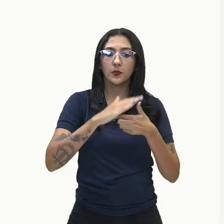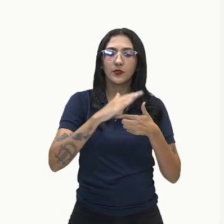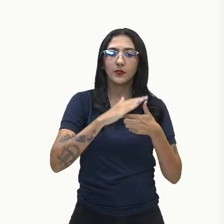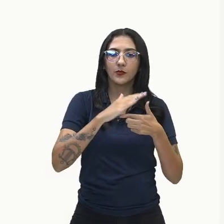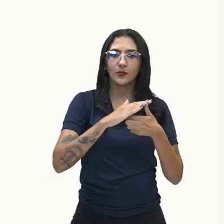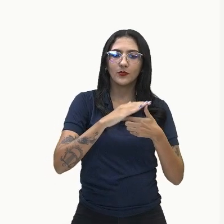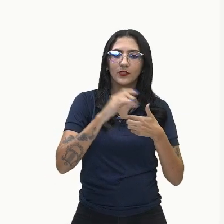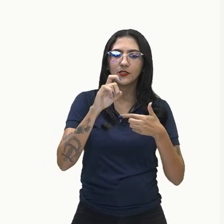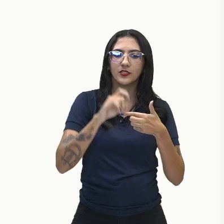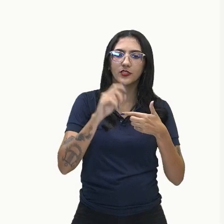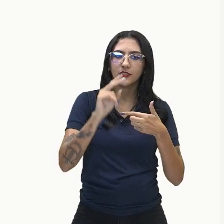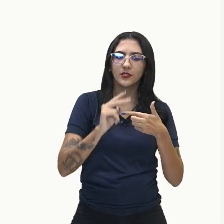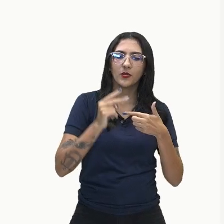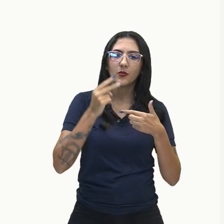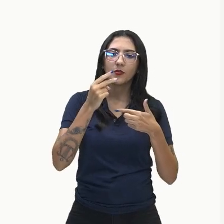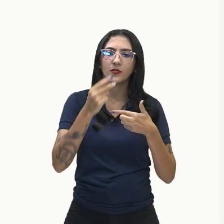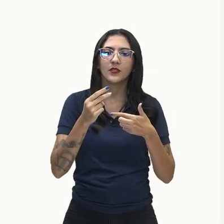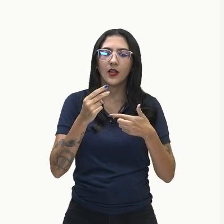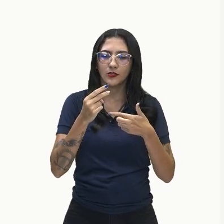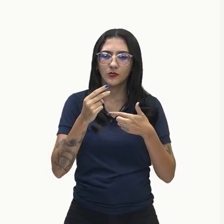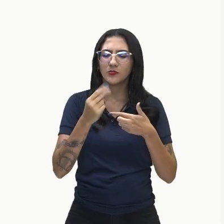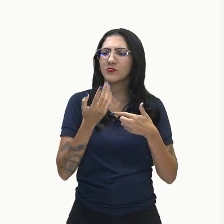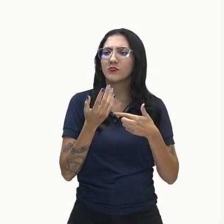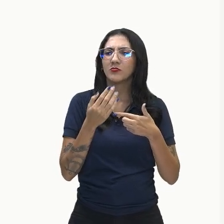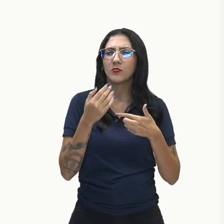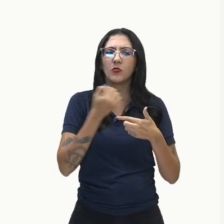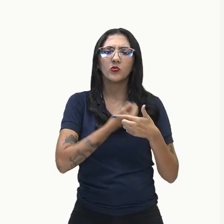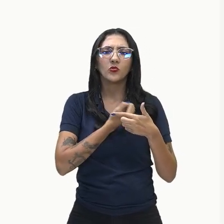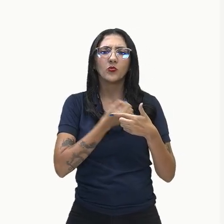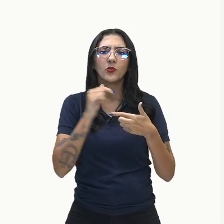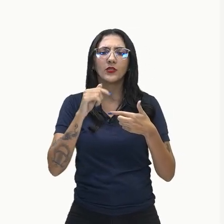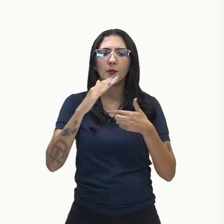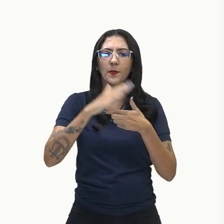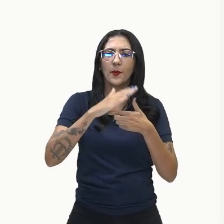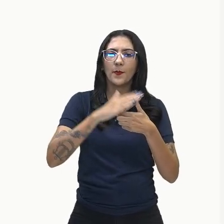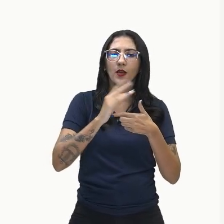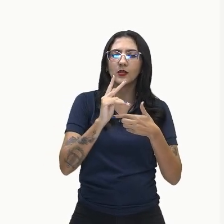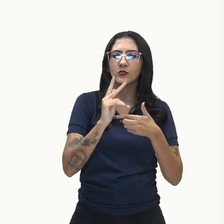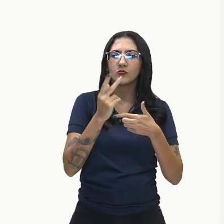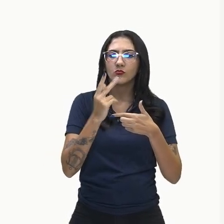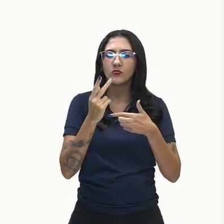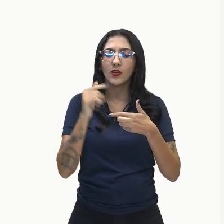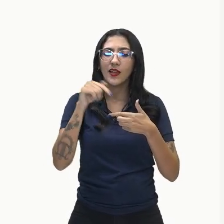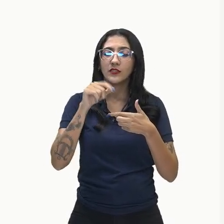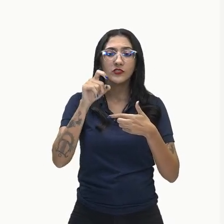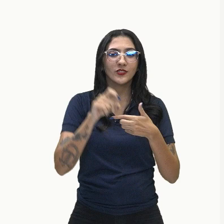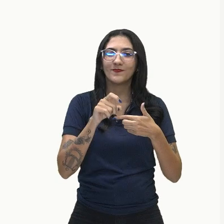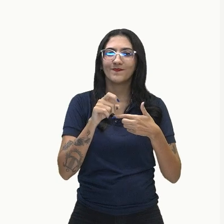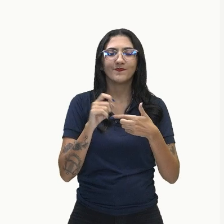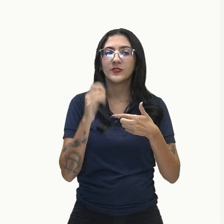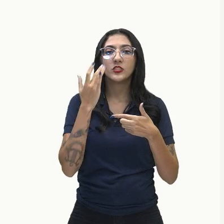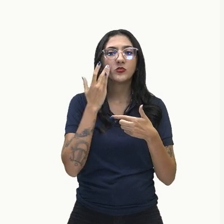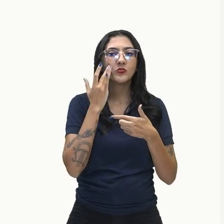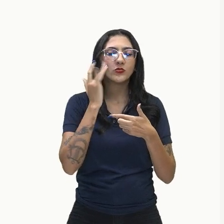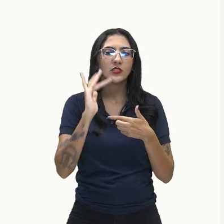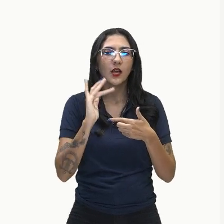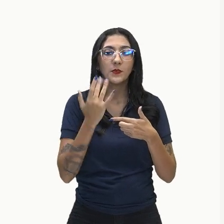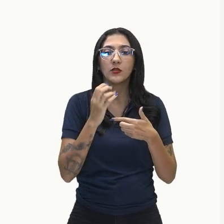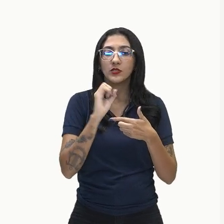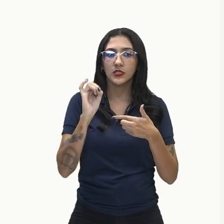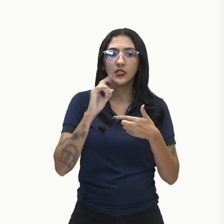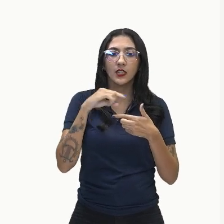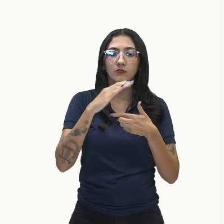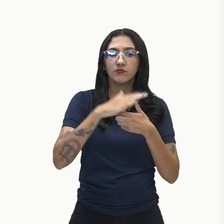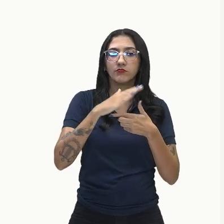soma dos quadrados dos catetos. Mas quanto mede mesmo a hipotenusa? A hipotenusa é o termo desconhecido que nós precisamos saber. Essa hipotenusa